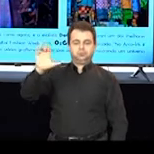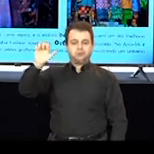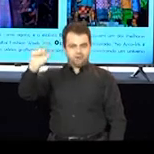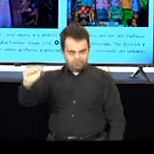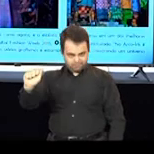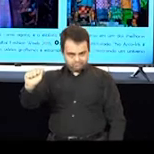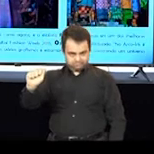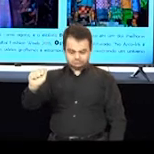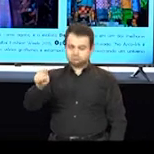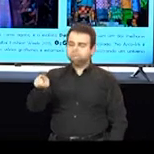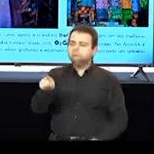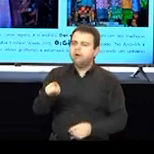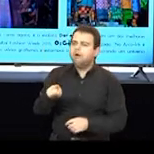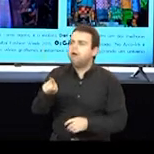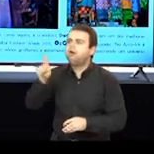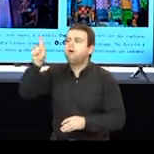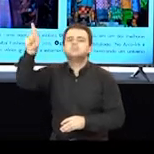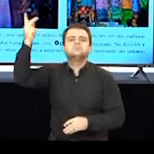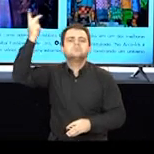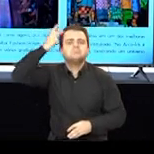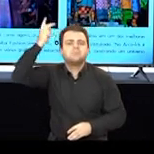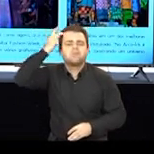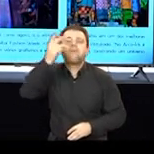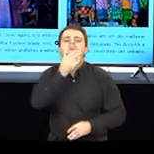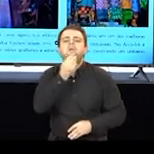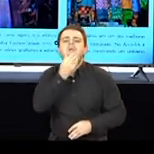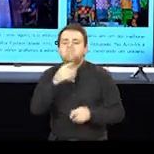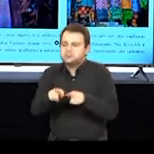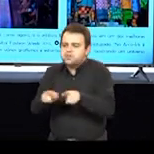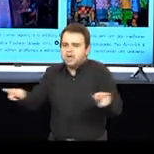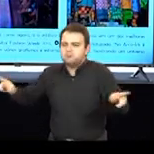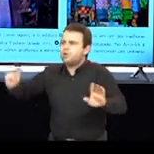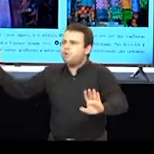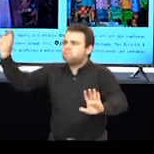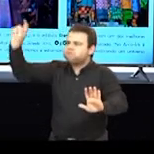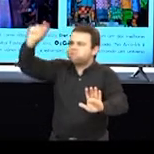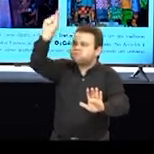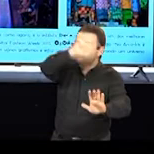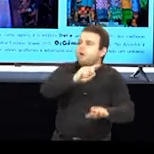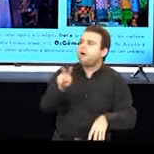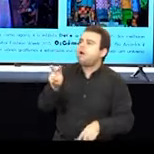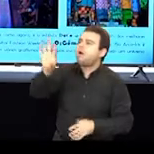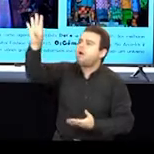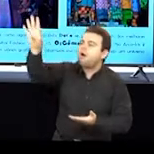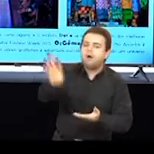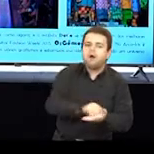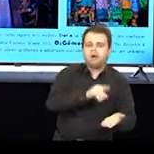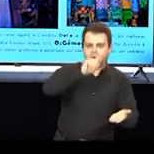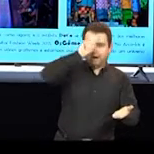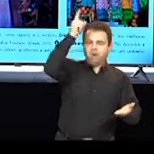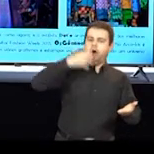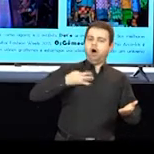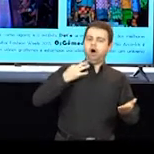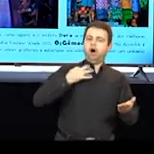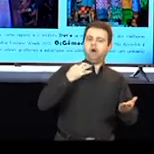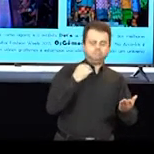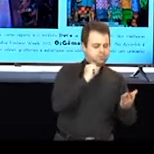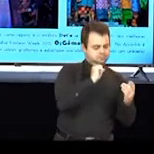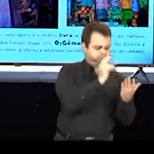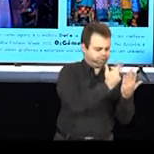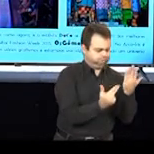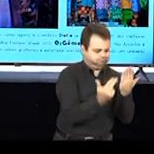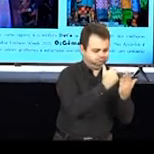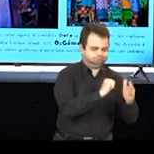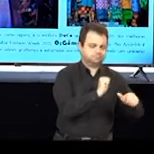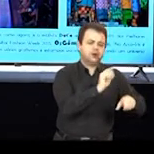dos grafites, dos gêmeos para a sua coleção. Lá do outro lado, nós temos então os grafites desses